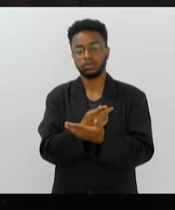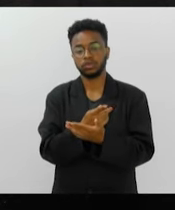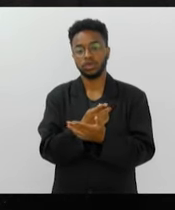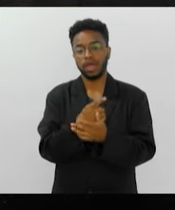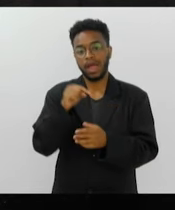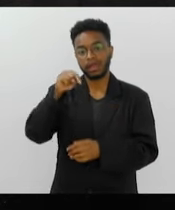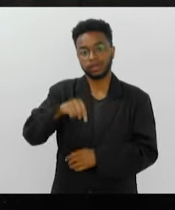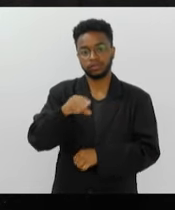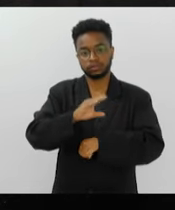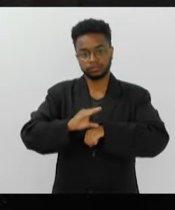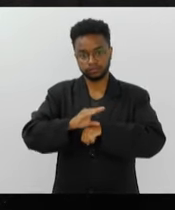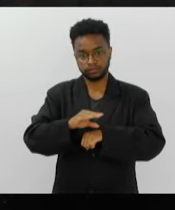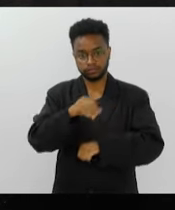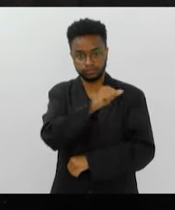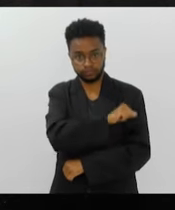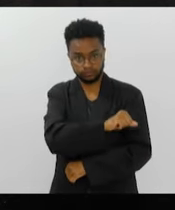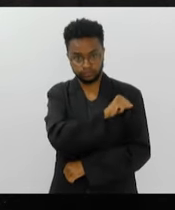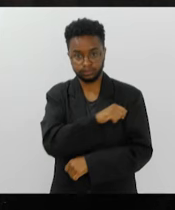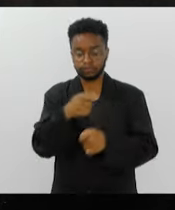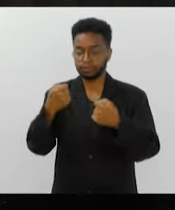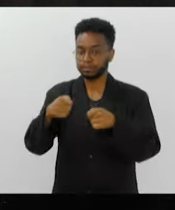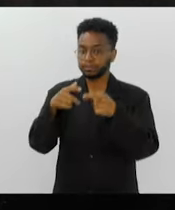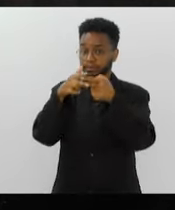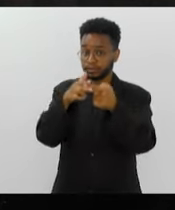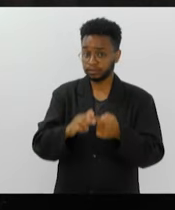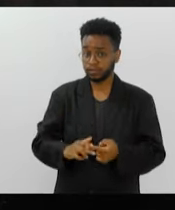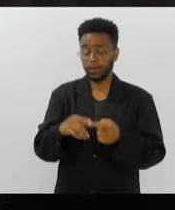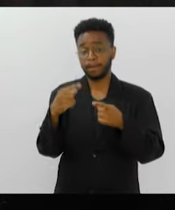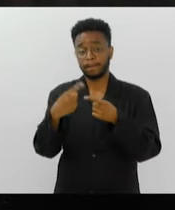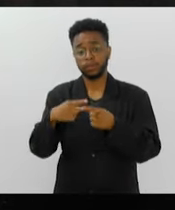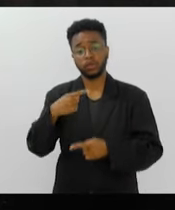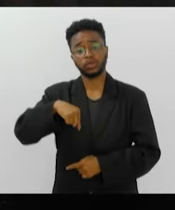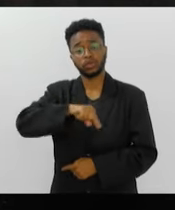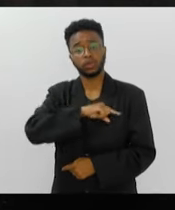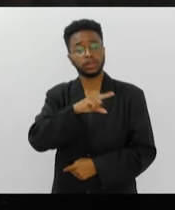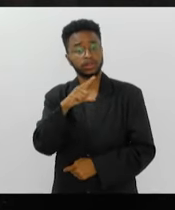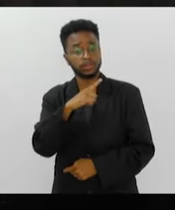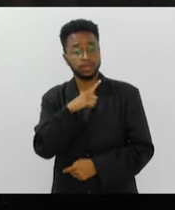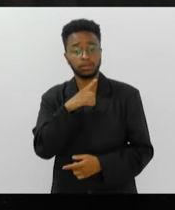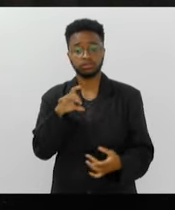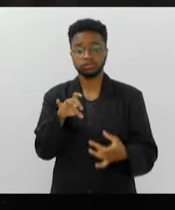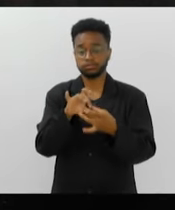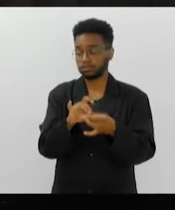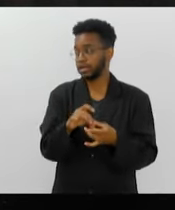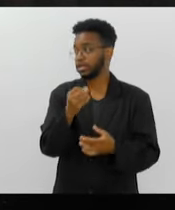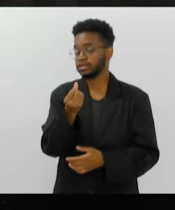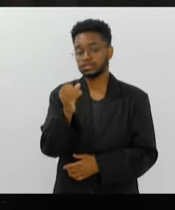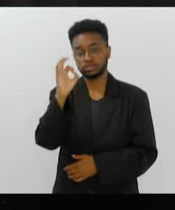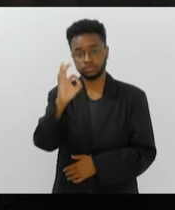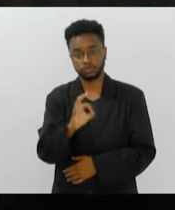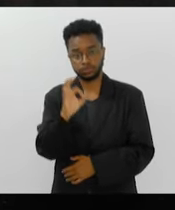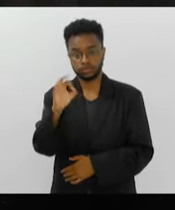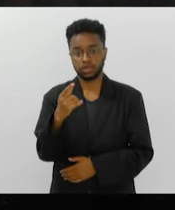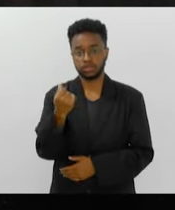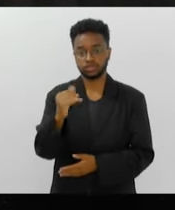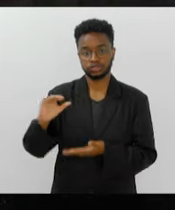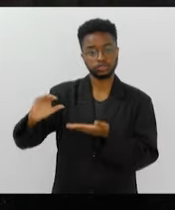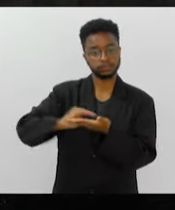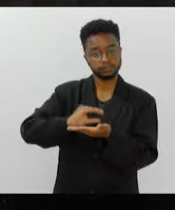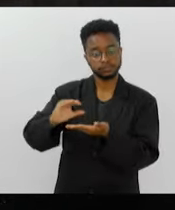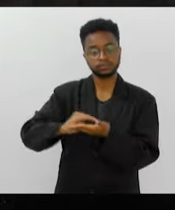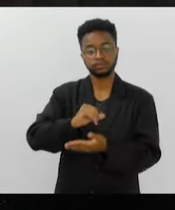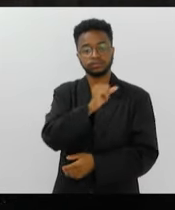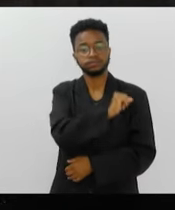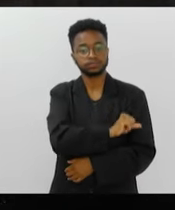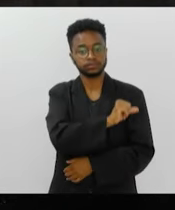Estado do Rio de Janeiro seja revista porque ali nós temos a vinculação de 6% da receita líquida do Estado do